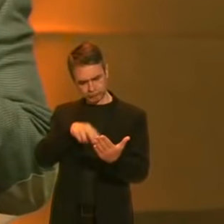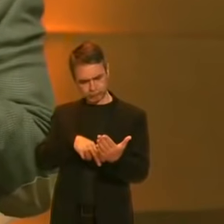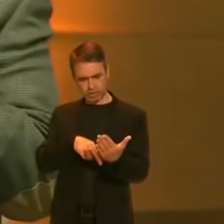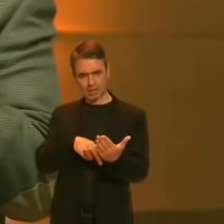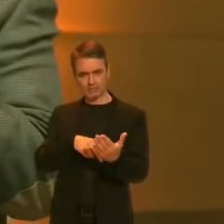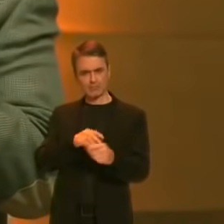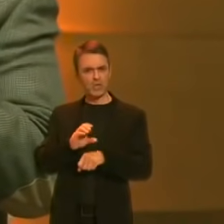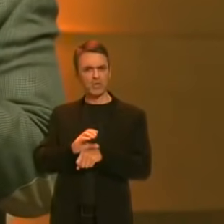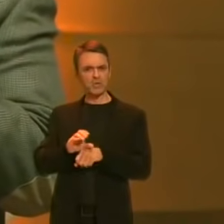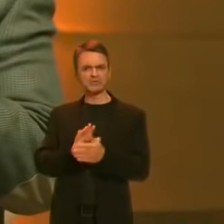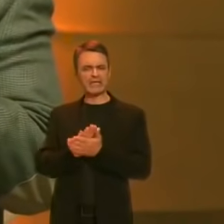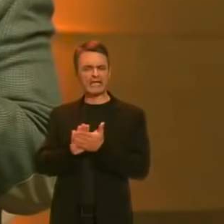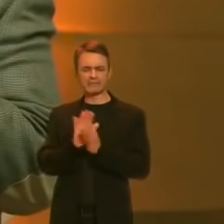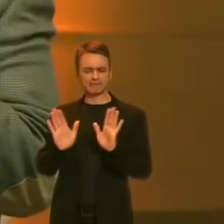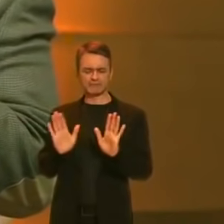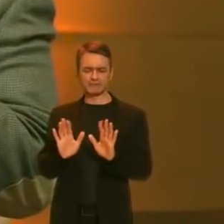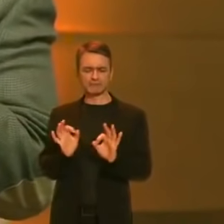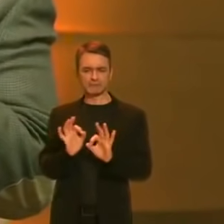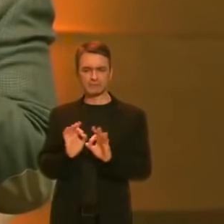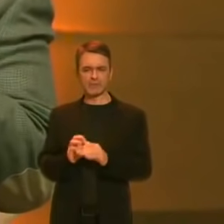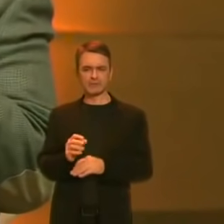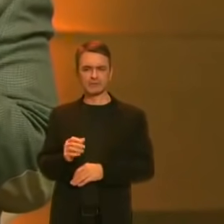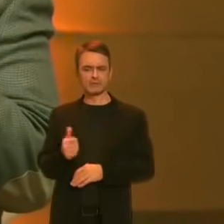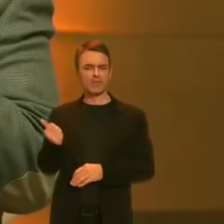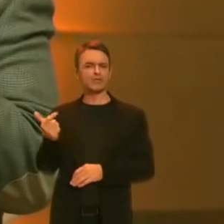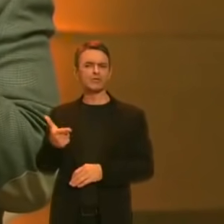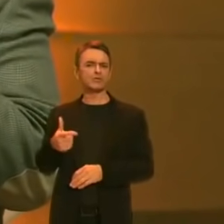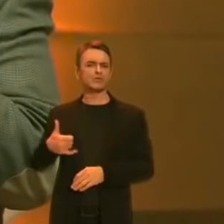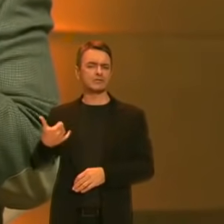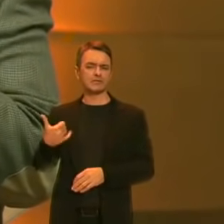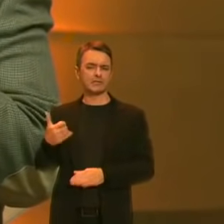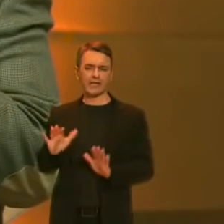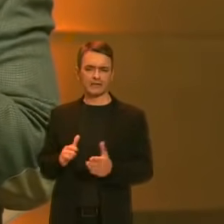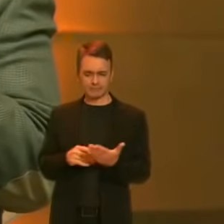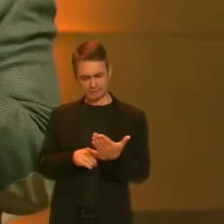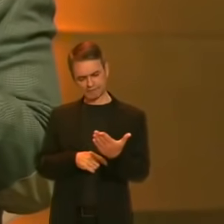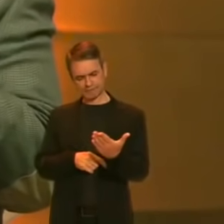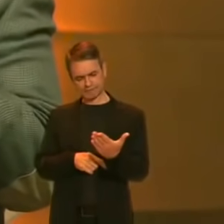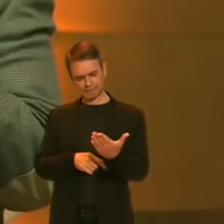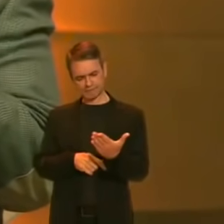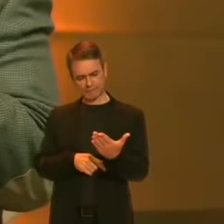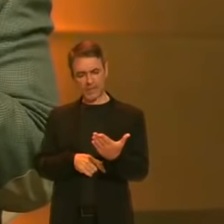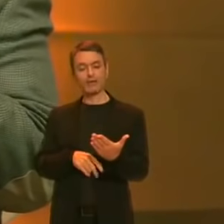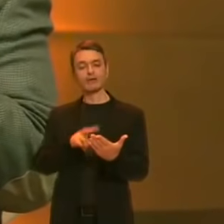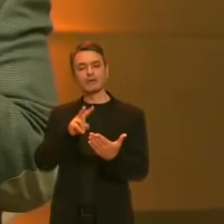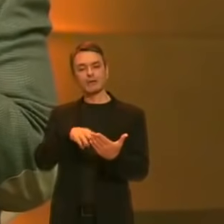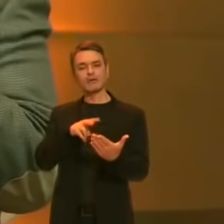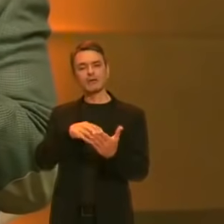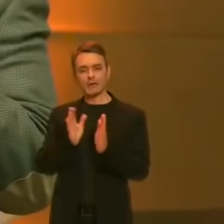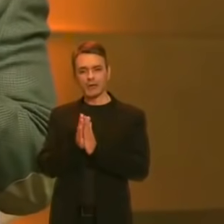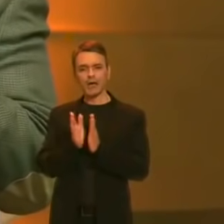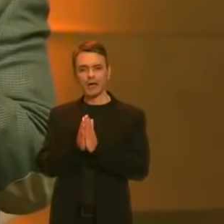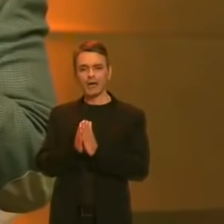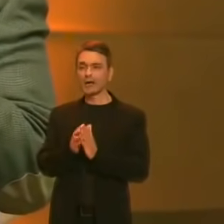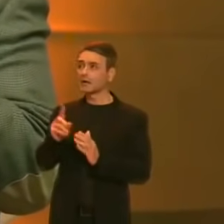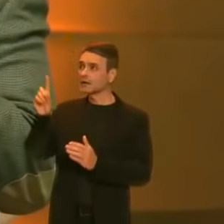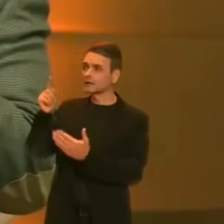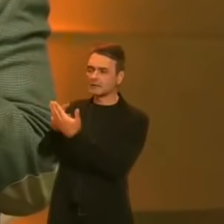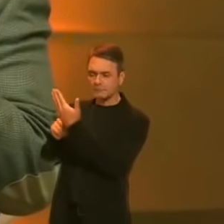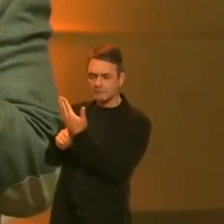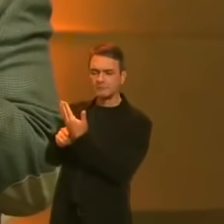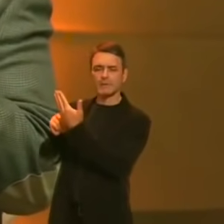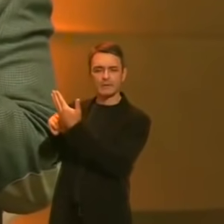curso nenhum, tinha 12 anos de idade, mas nas minhas horas de oração Deus me revelava coisas